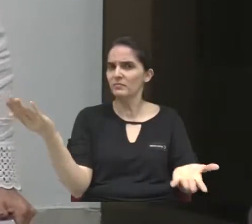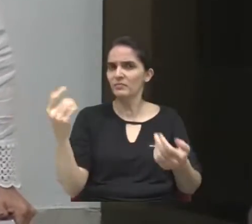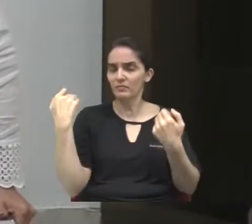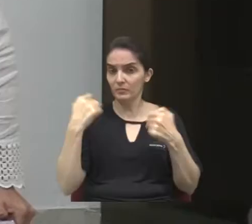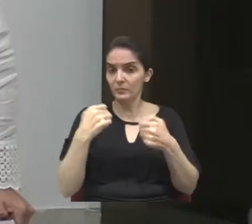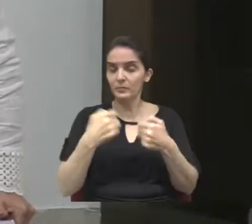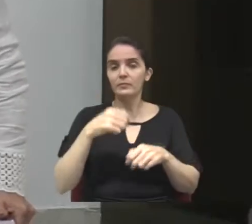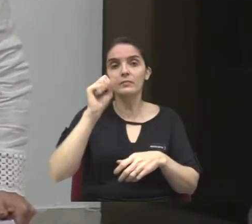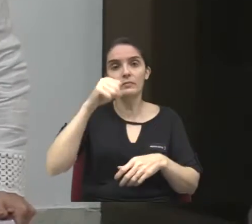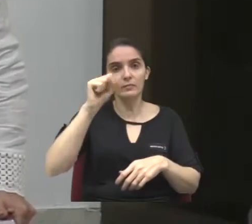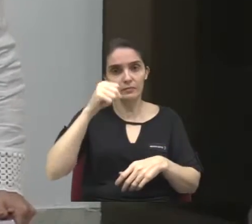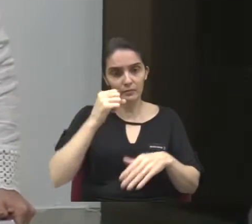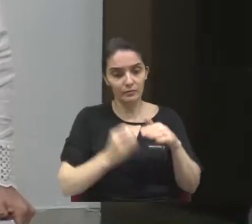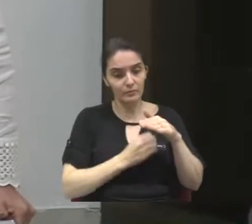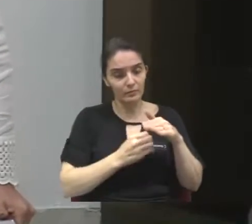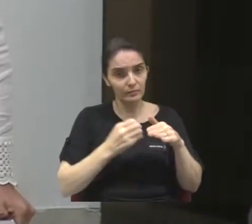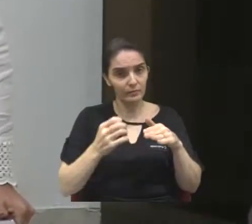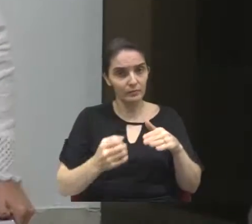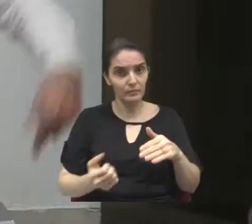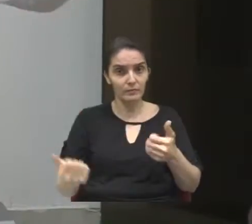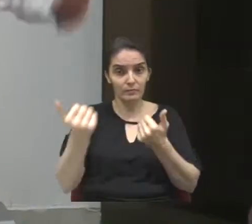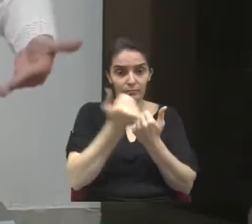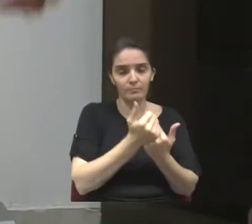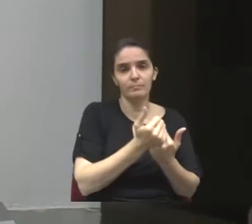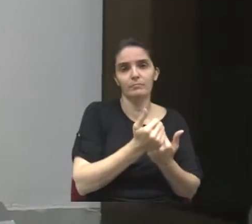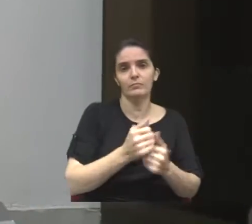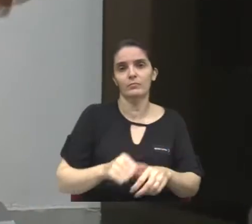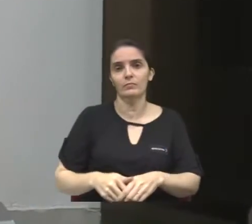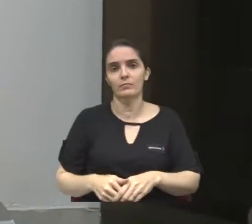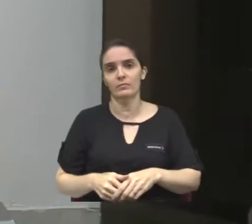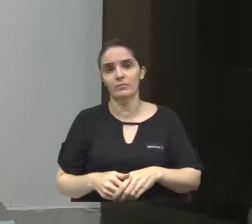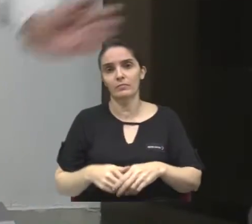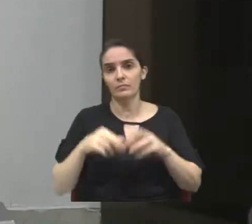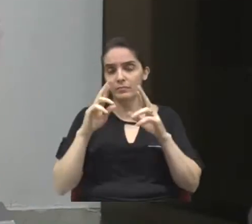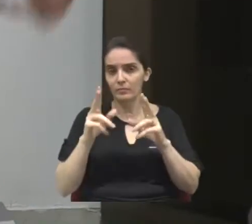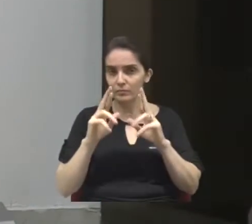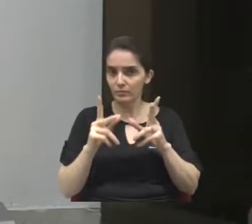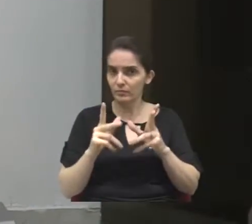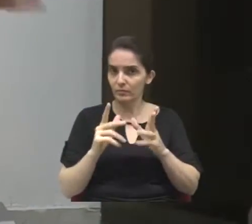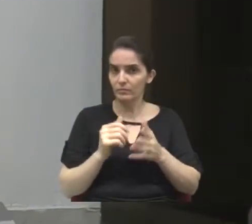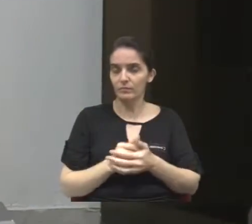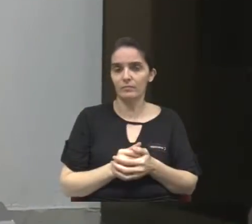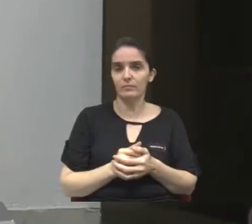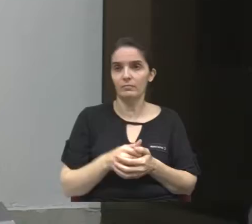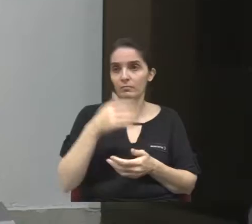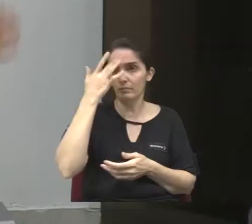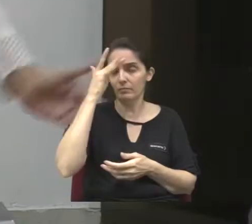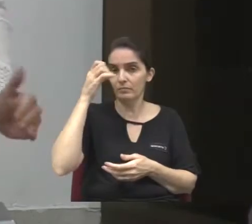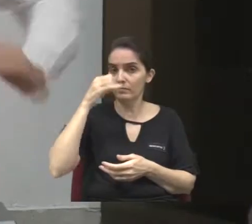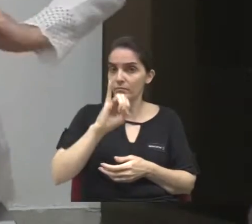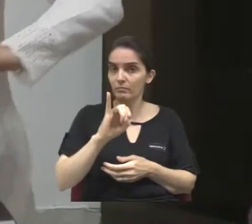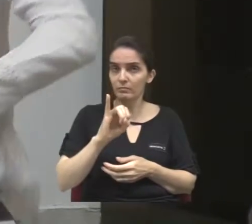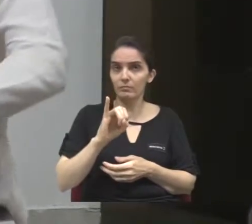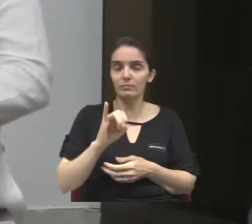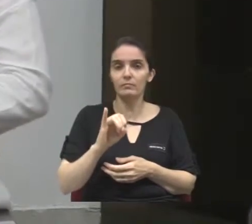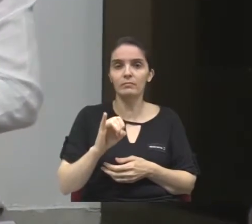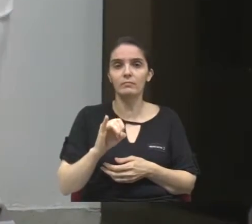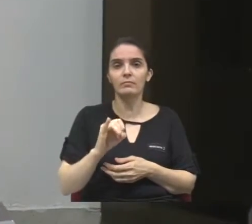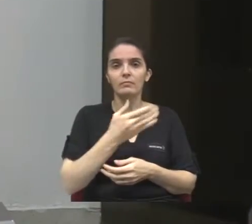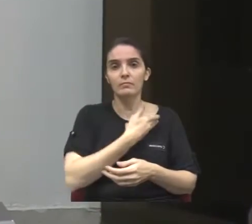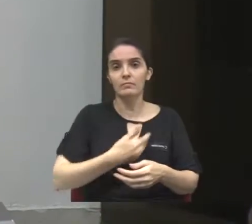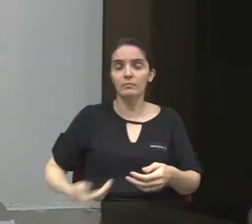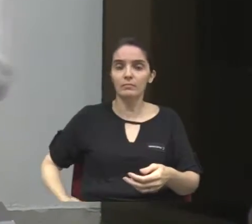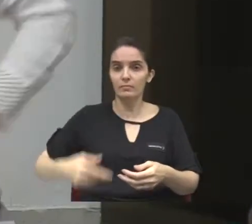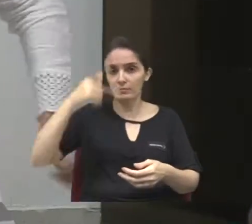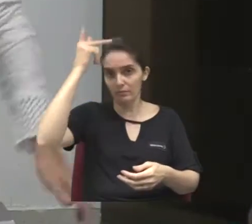nova empresa, de um novo modelo, para daí, quem sabe, fazer. O governo Paulo Radich já sabia